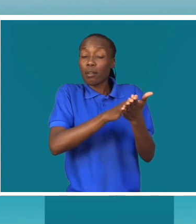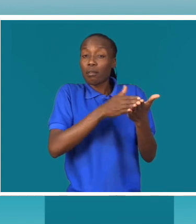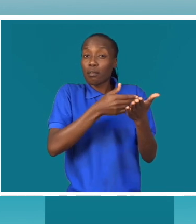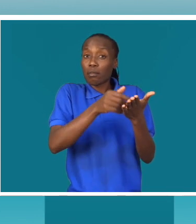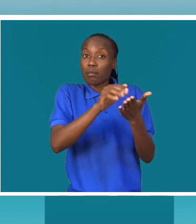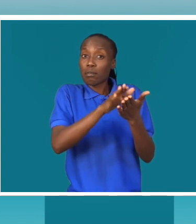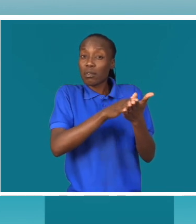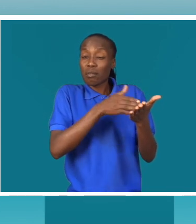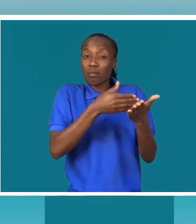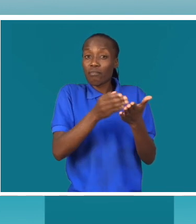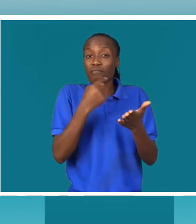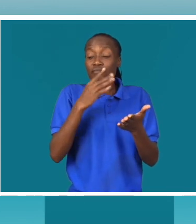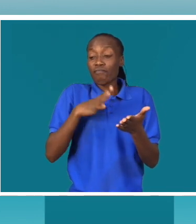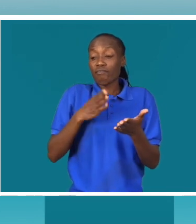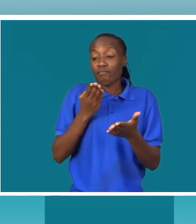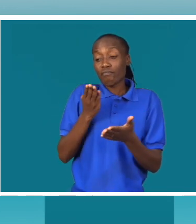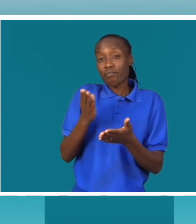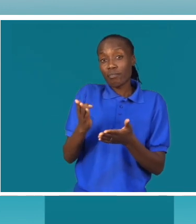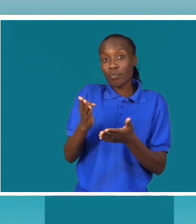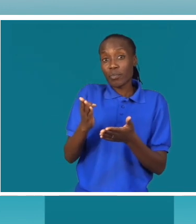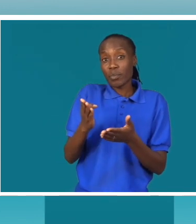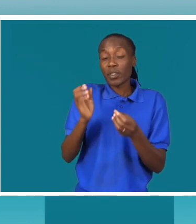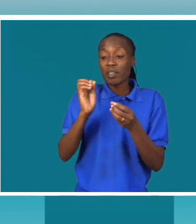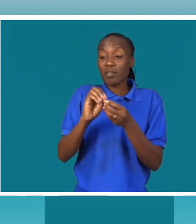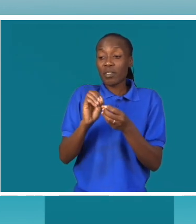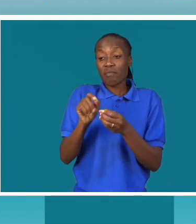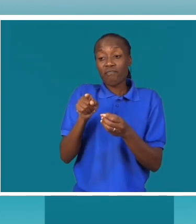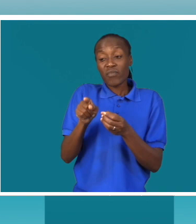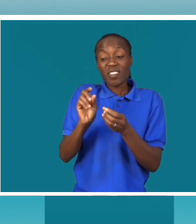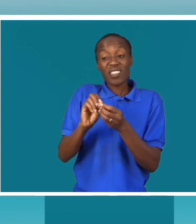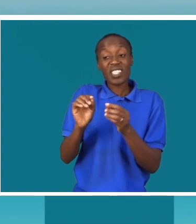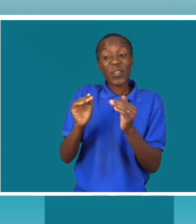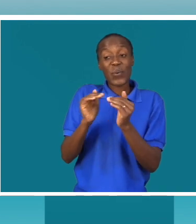as gamas regiões ou